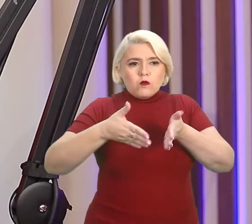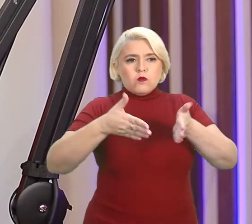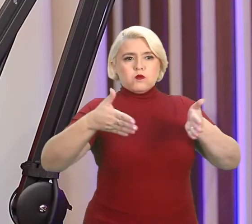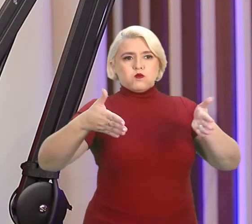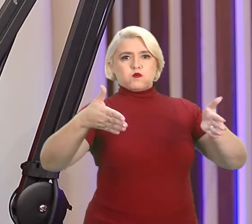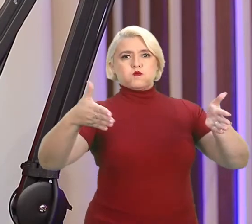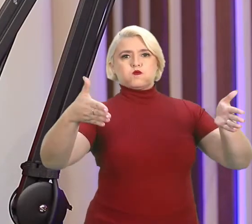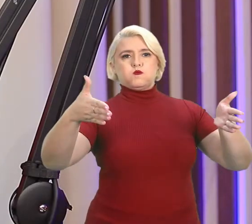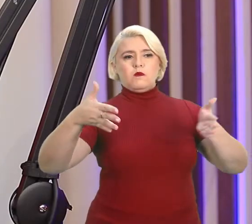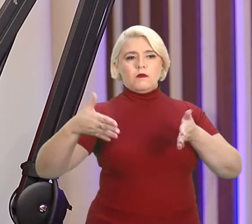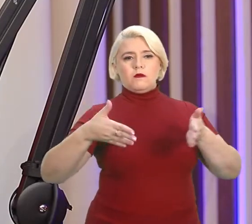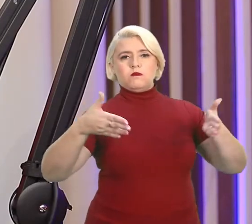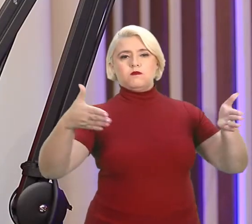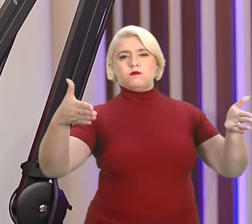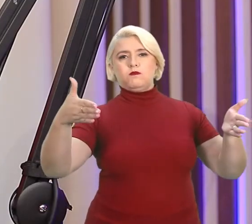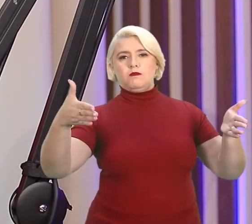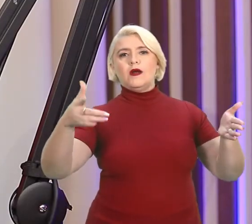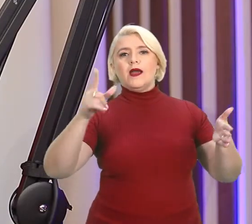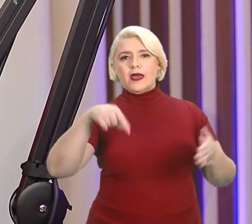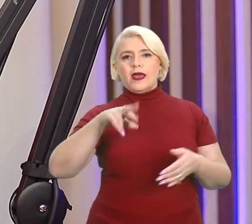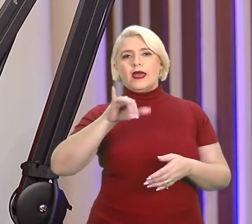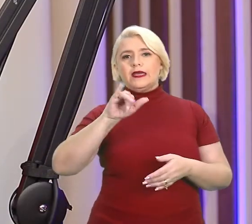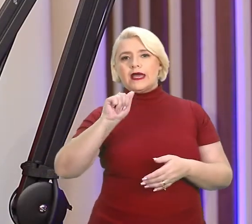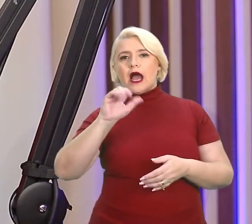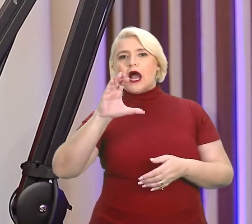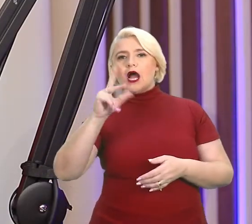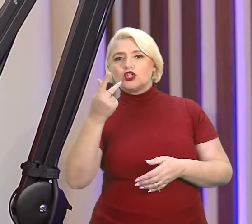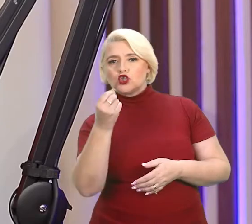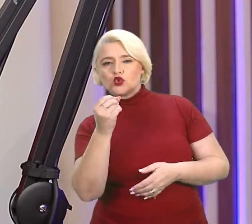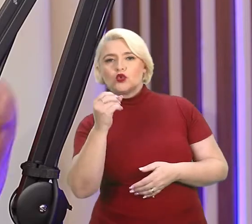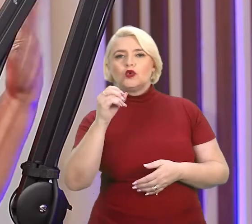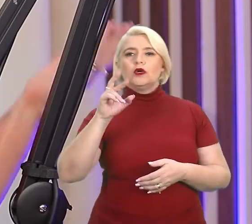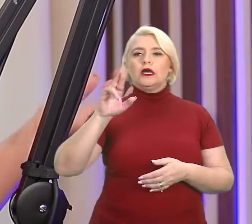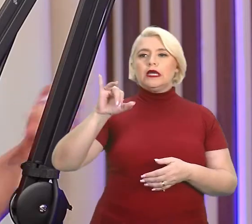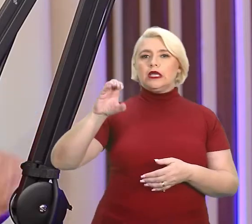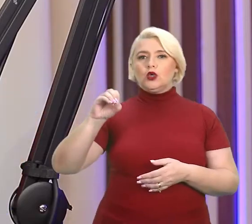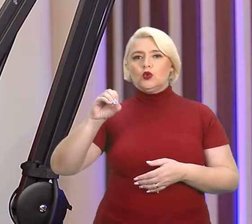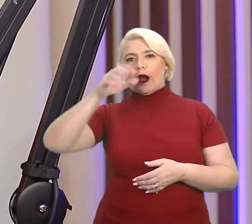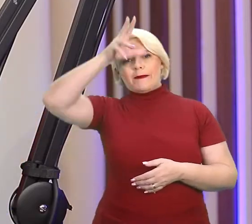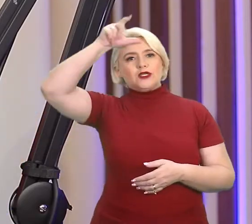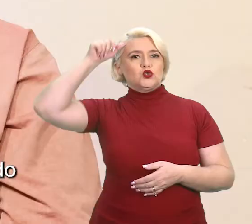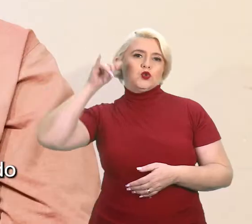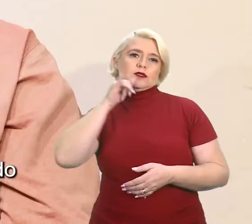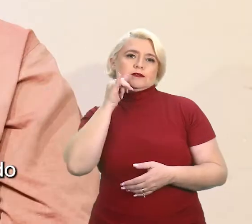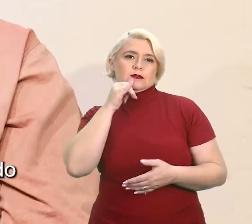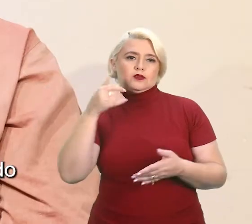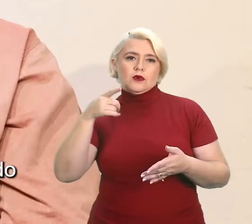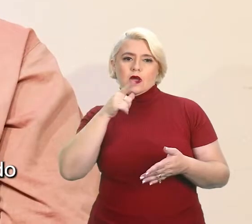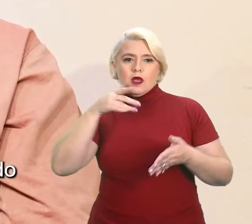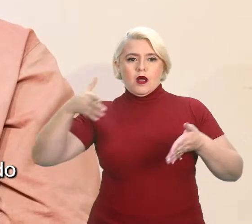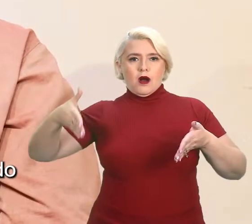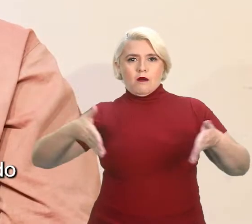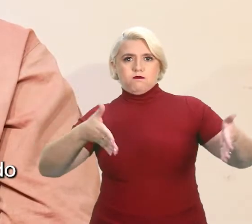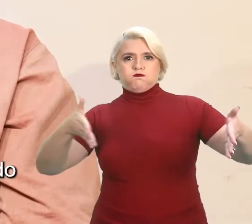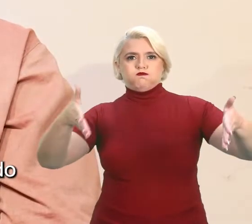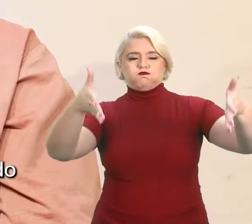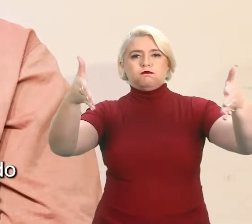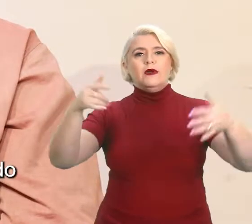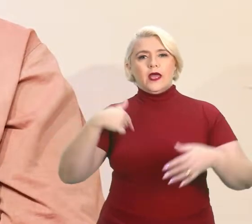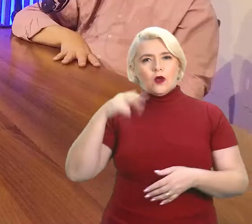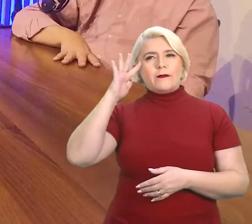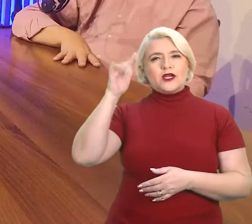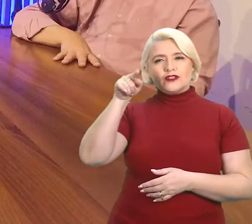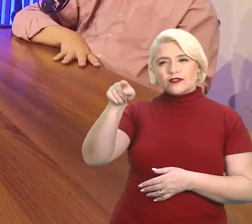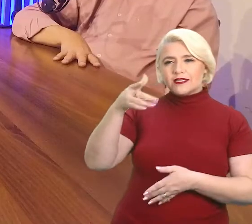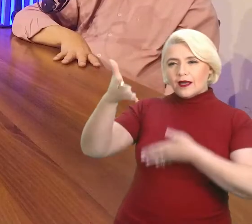largo do que o riozinho, o riacho ou um rio Amazonas, por exemplo. Eu imagino que a senhora está falando isso